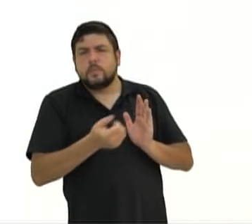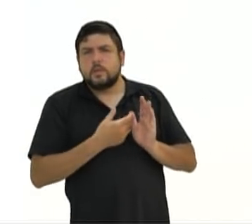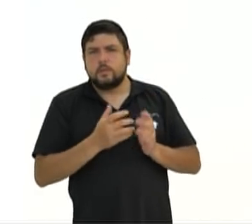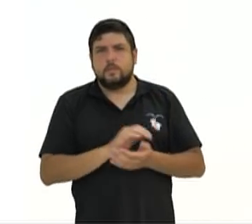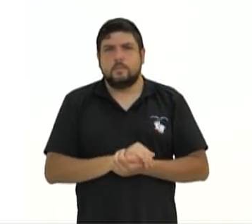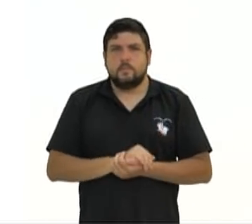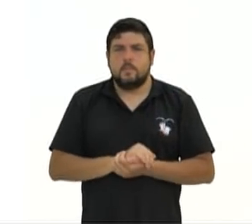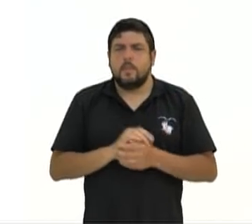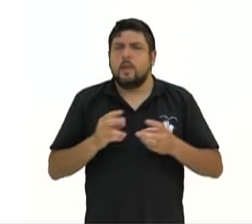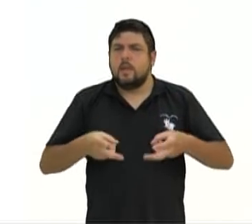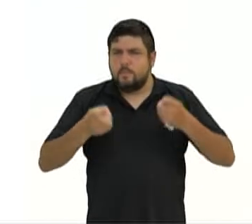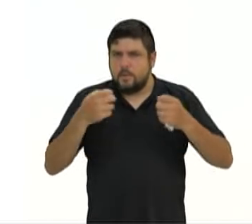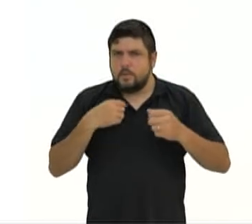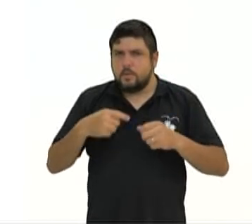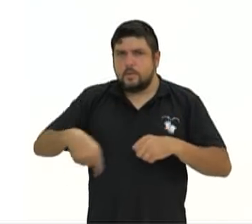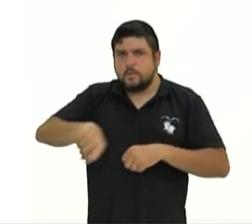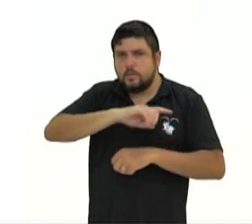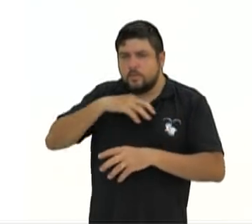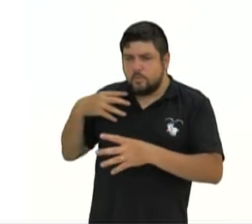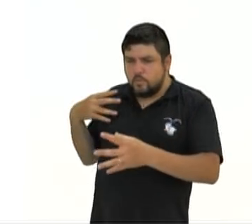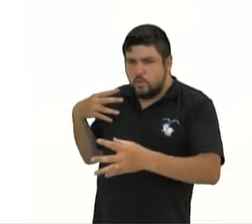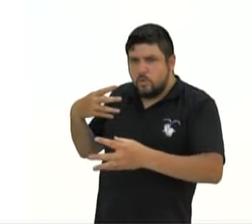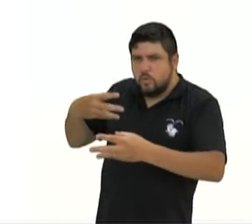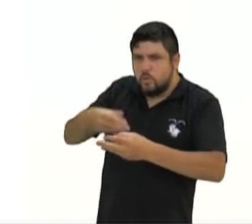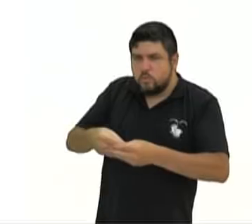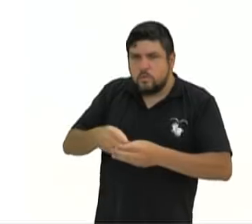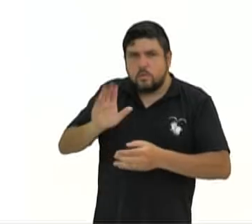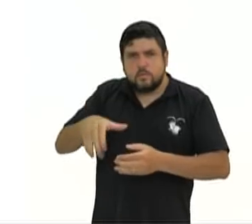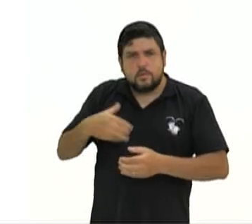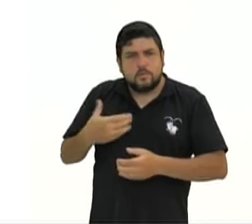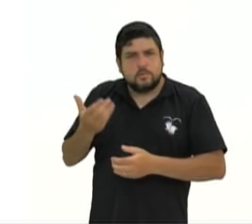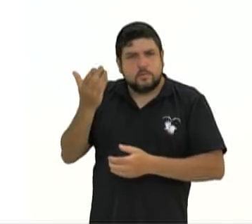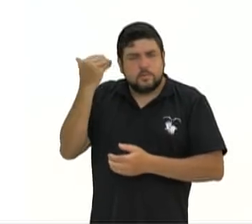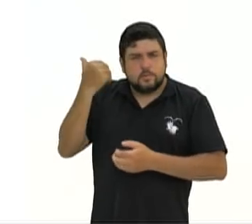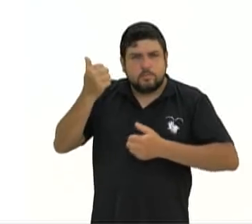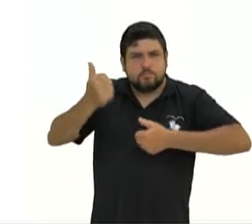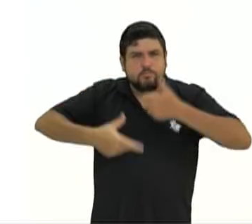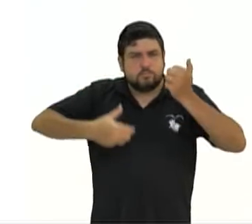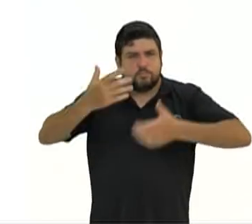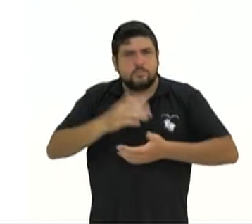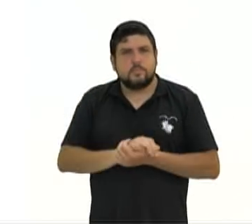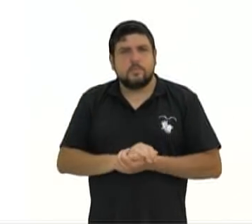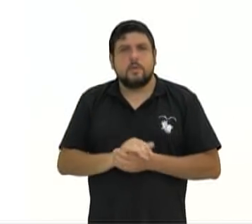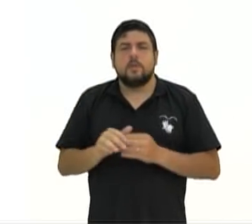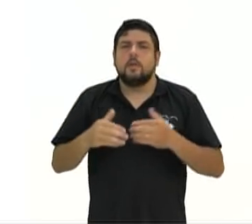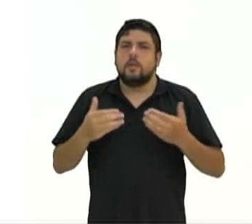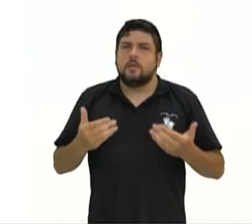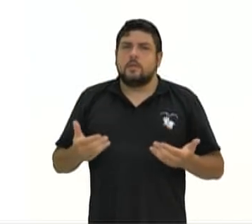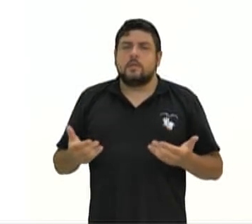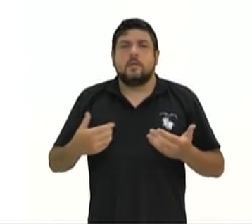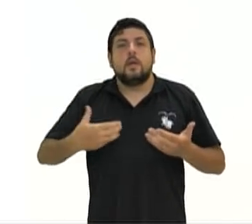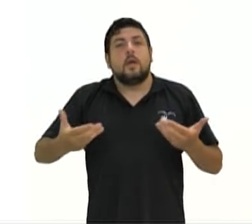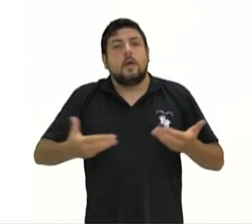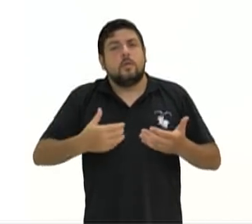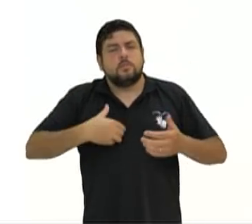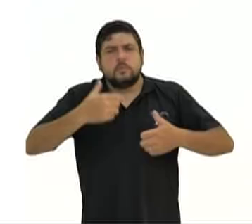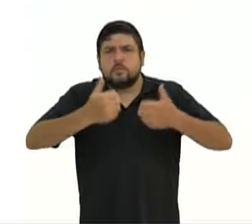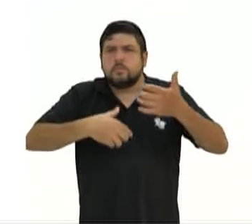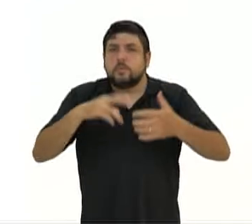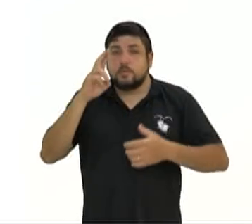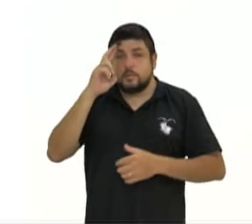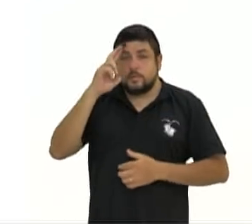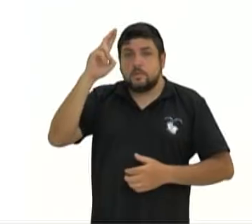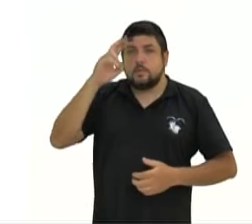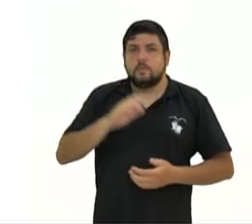percebendo que a gente está dando uma retomada de tudo que a gente já conversou nas aulas anteriores? E assim, estamos falando agora dos líderes,